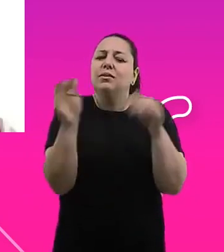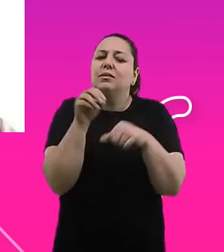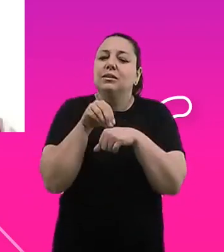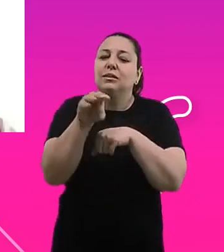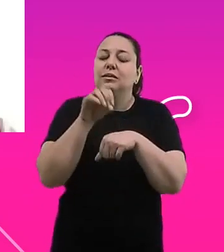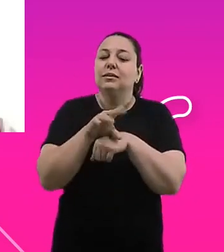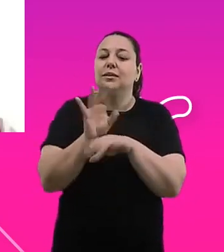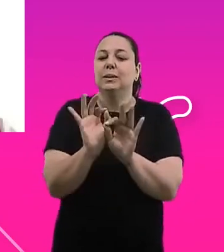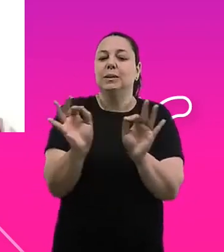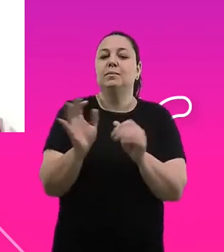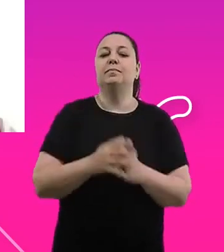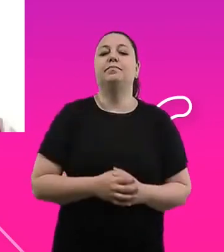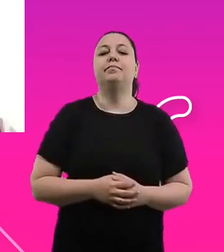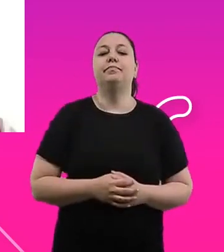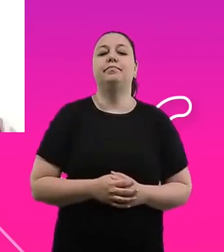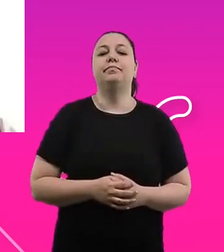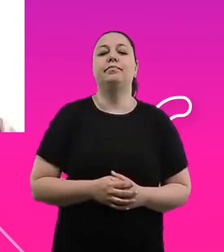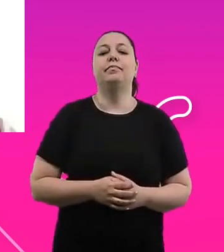faço, que é, galera,